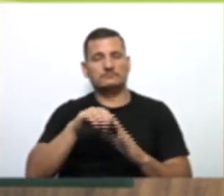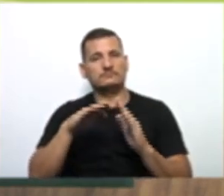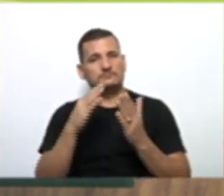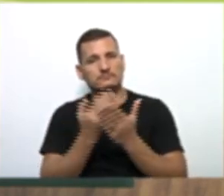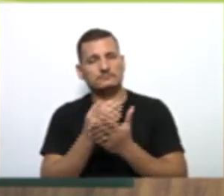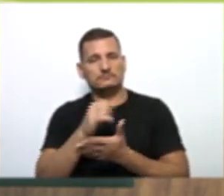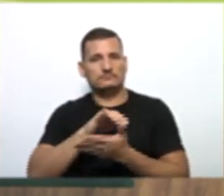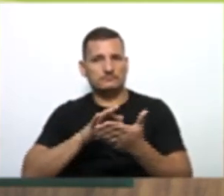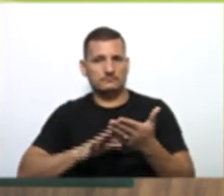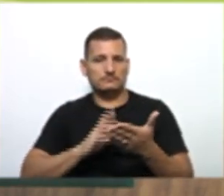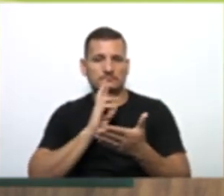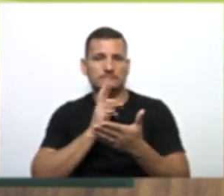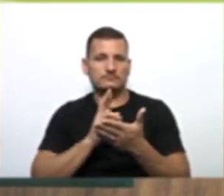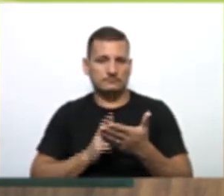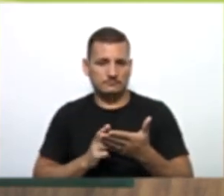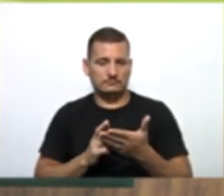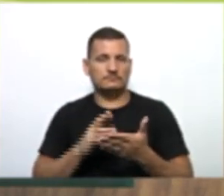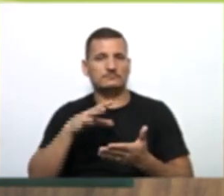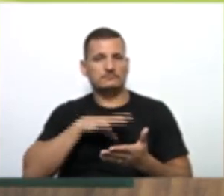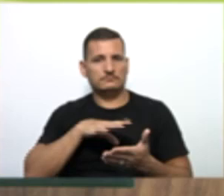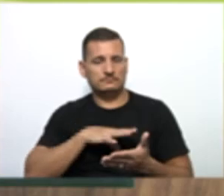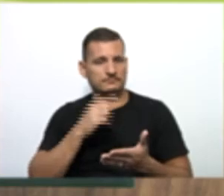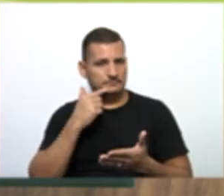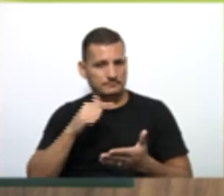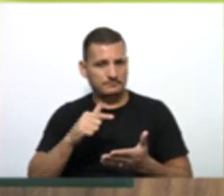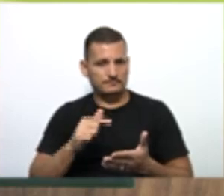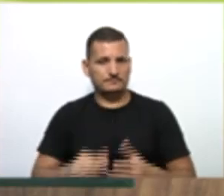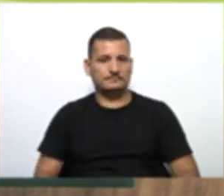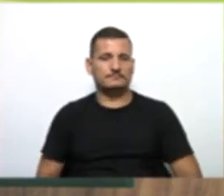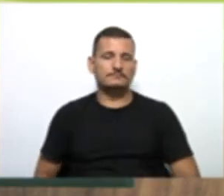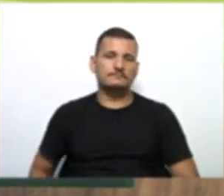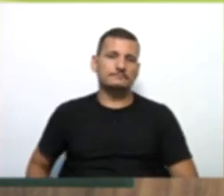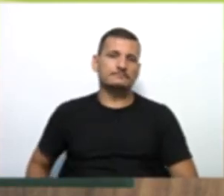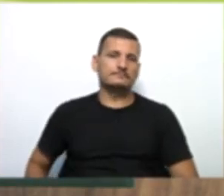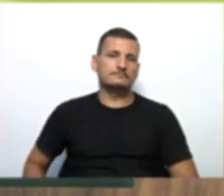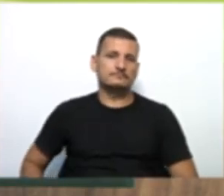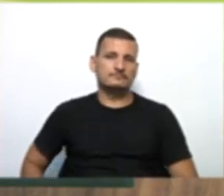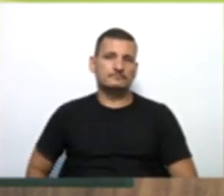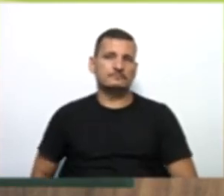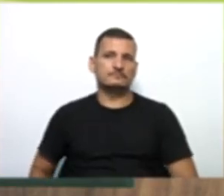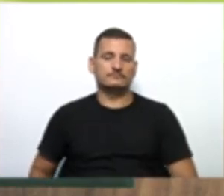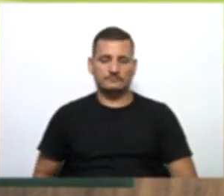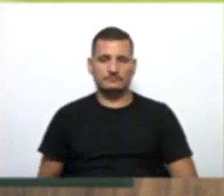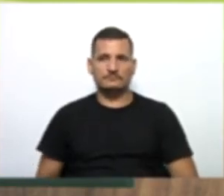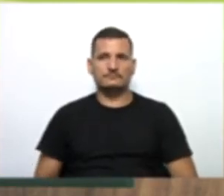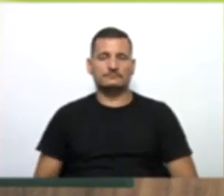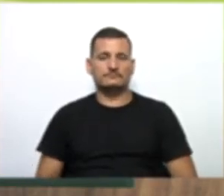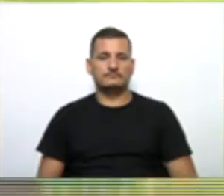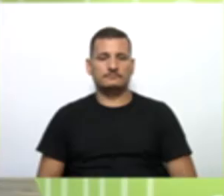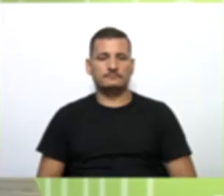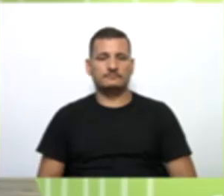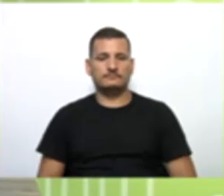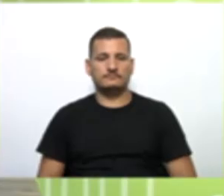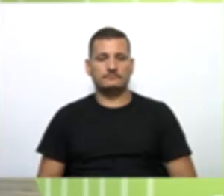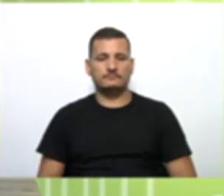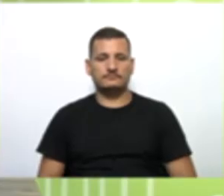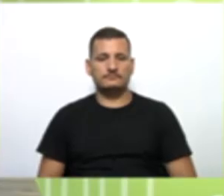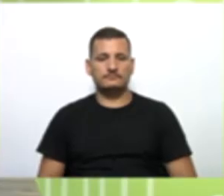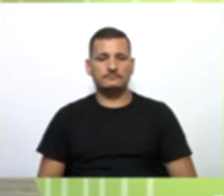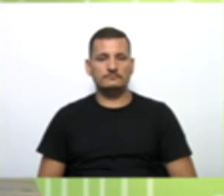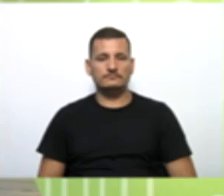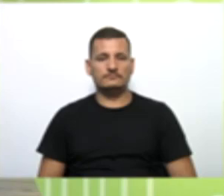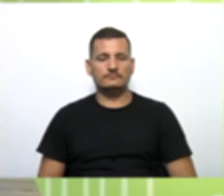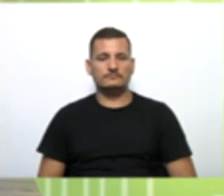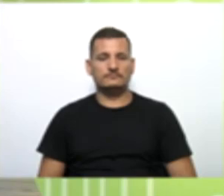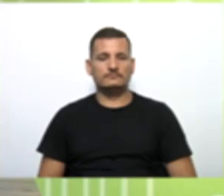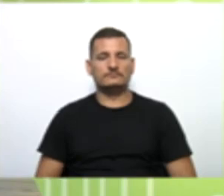atividades escolares, como de língua portuguesa, por exemplo. Exatamente, perfeita lembrança, professor Cássio. Na nossa segunda